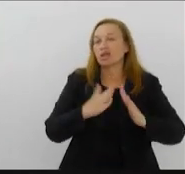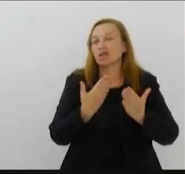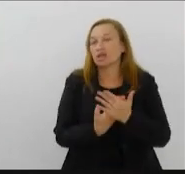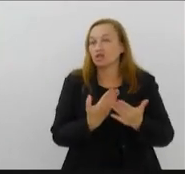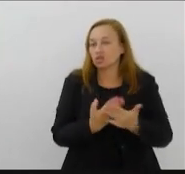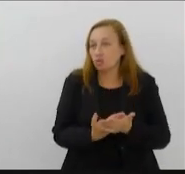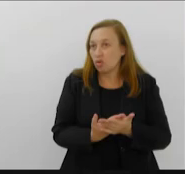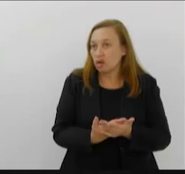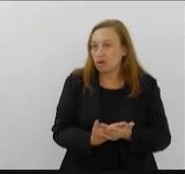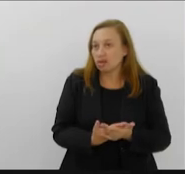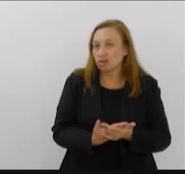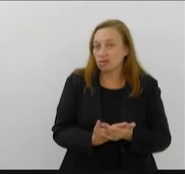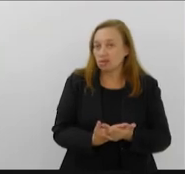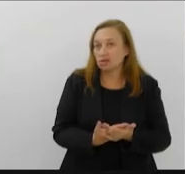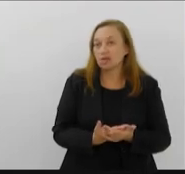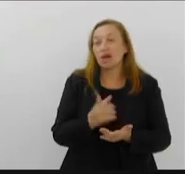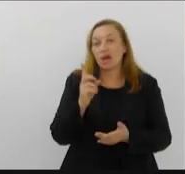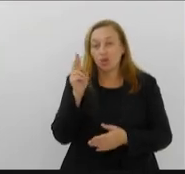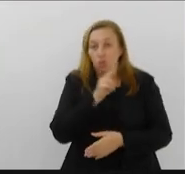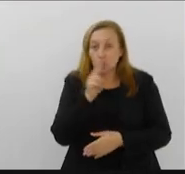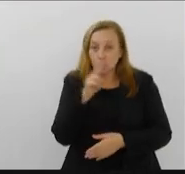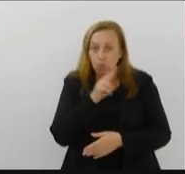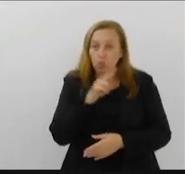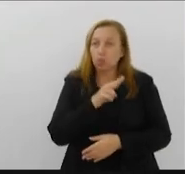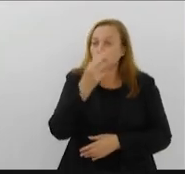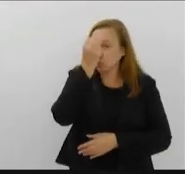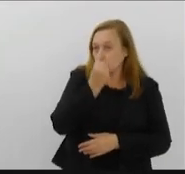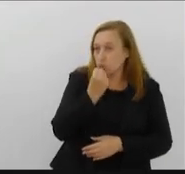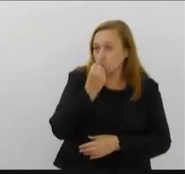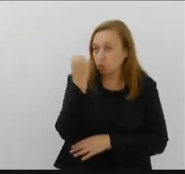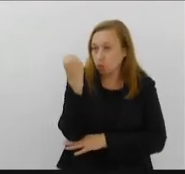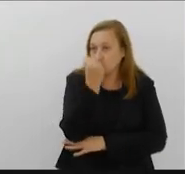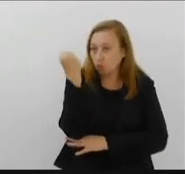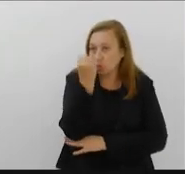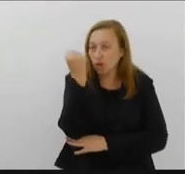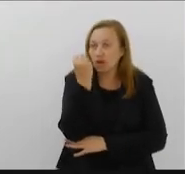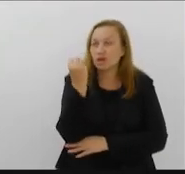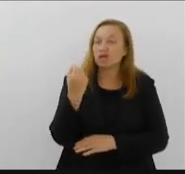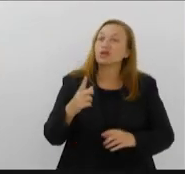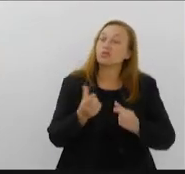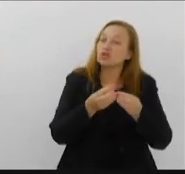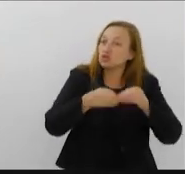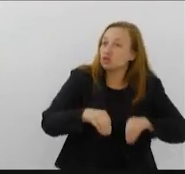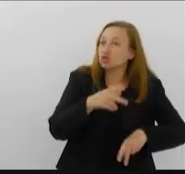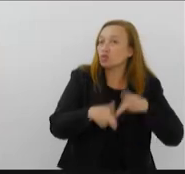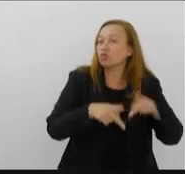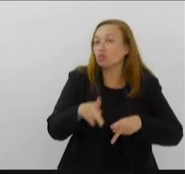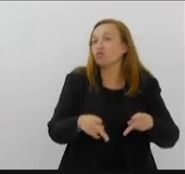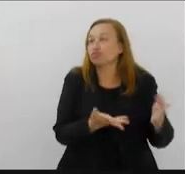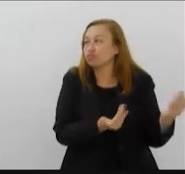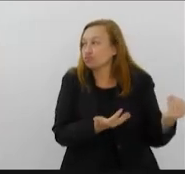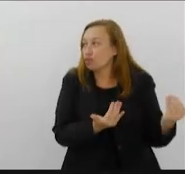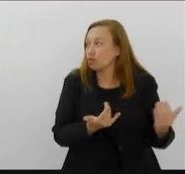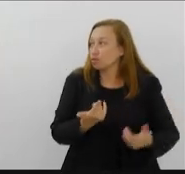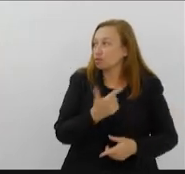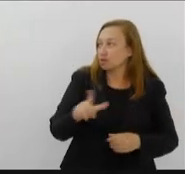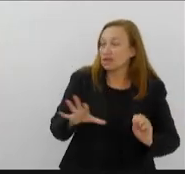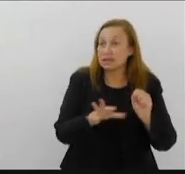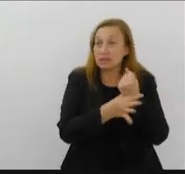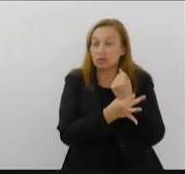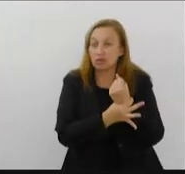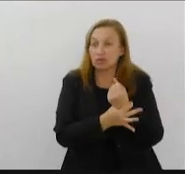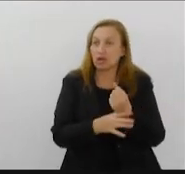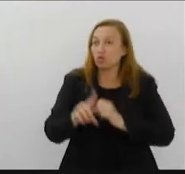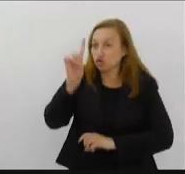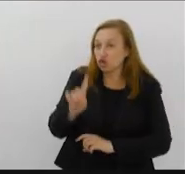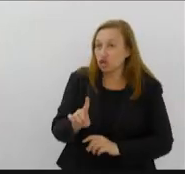é muito séria, ela é muito urgente, ela afeta especialmente a população jovem, e aquilo que a gente está fazendo quando a gente não garante o direito